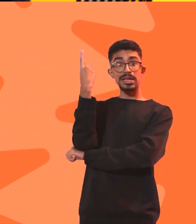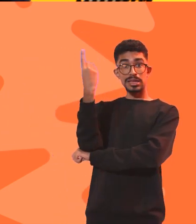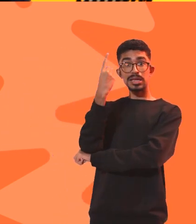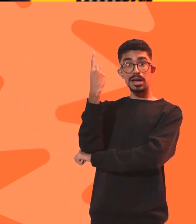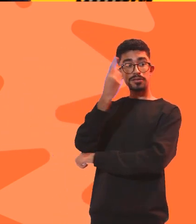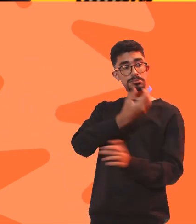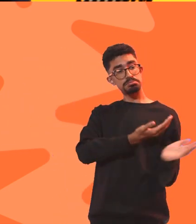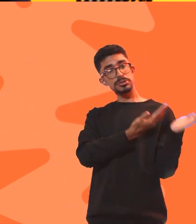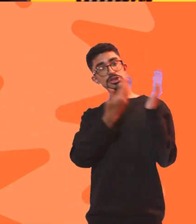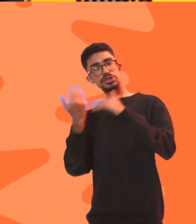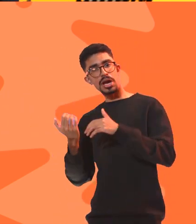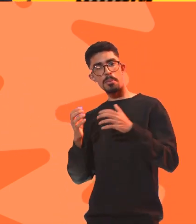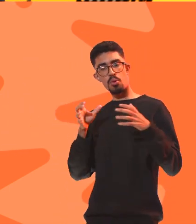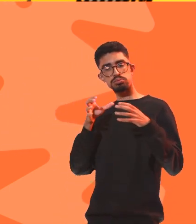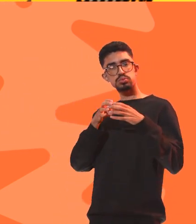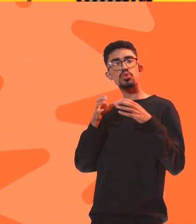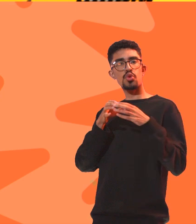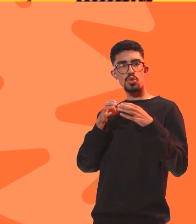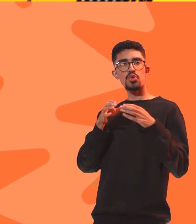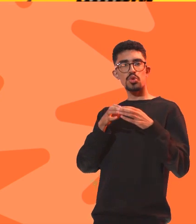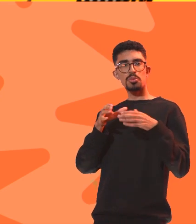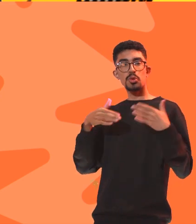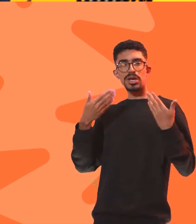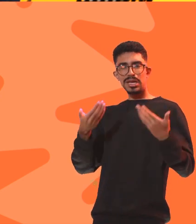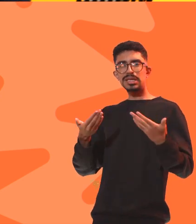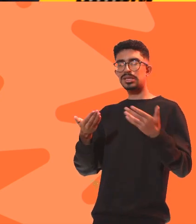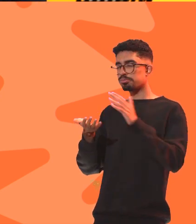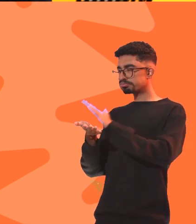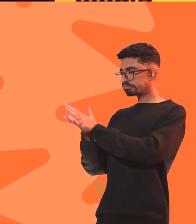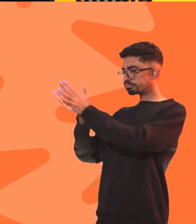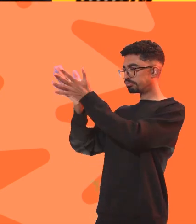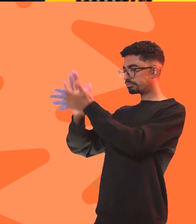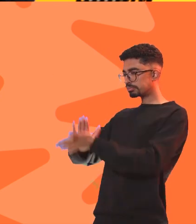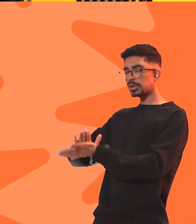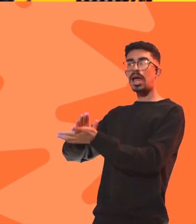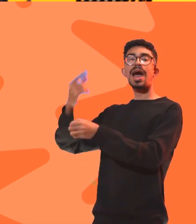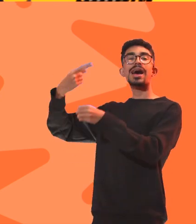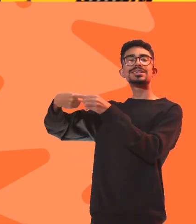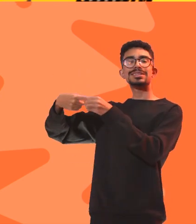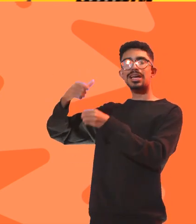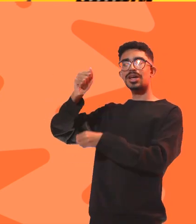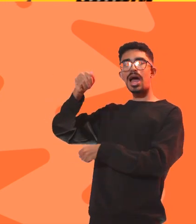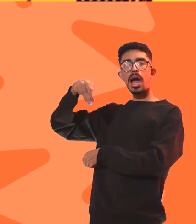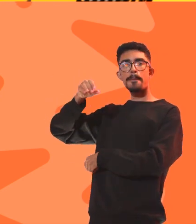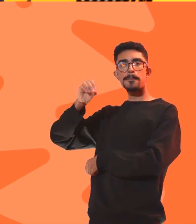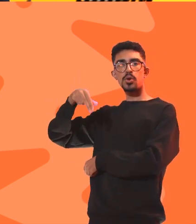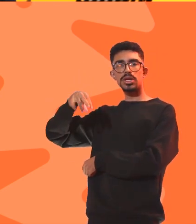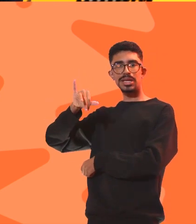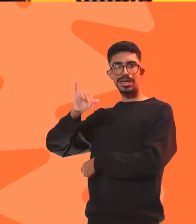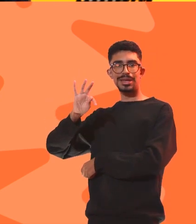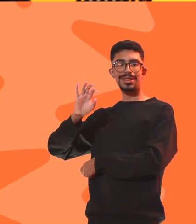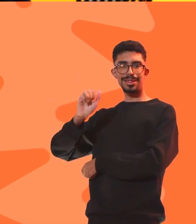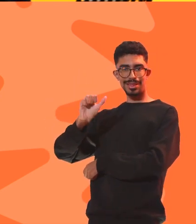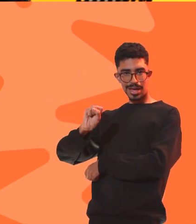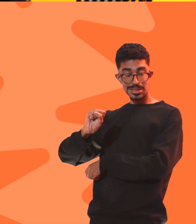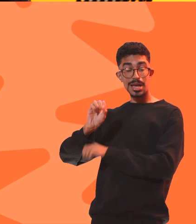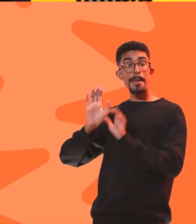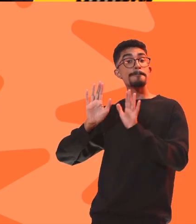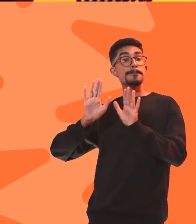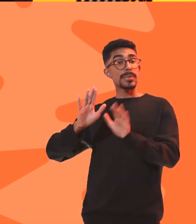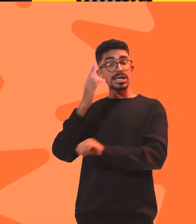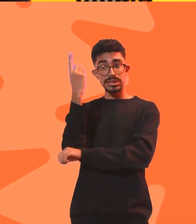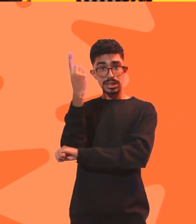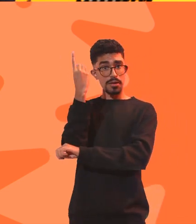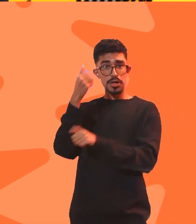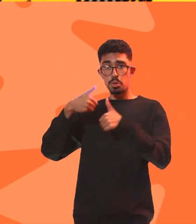exército de Israel, e eles derrotaram os amonitas e cercaram Rabá. Mas Davi permaneceu em Jerusalém. Uma tarde, Davi